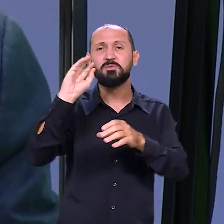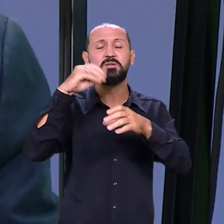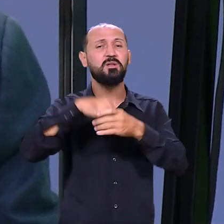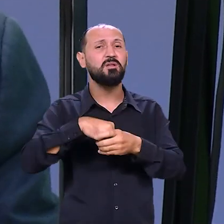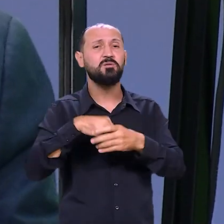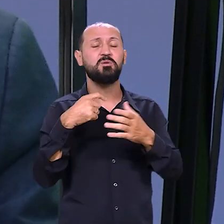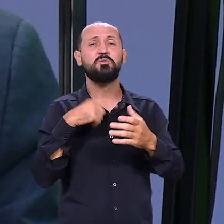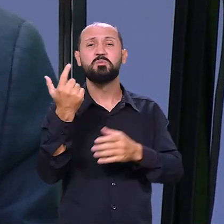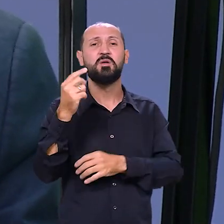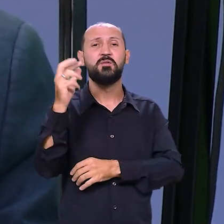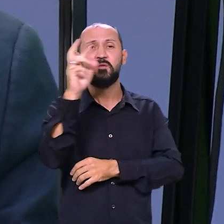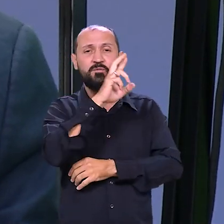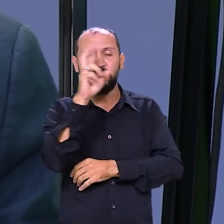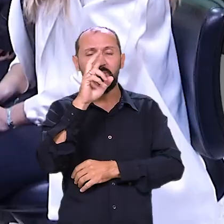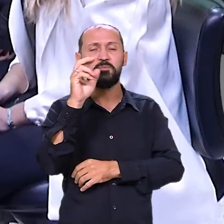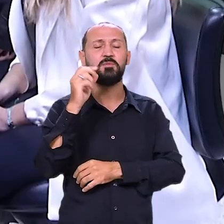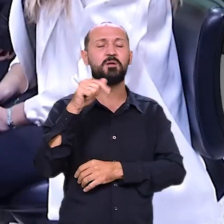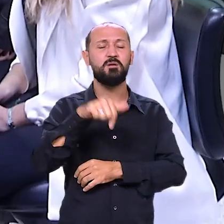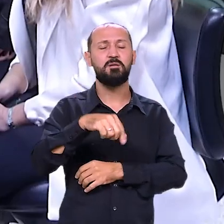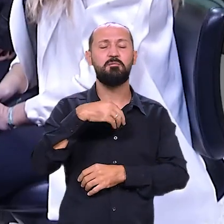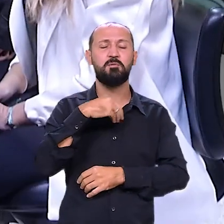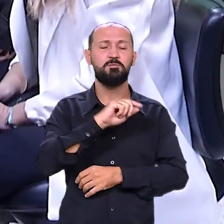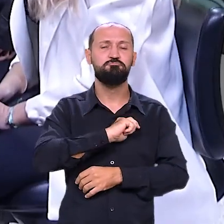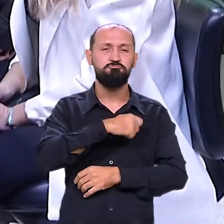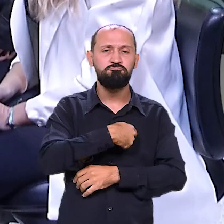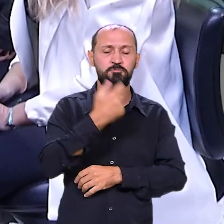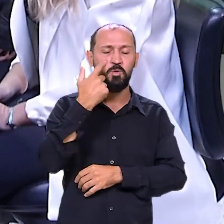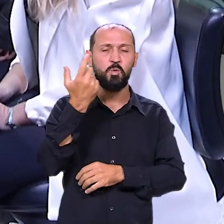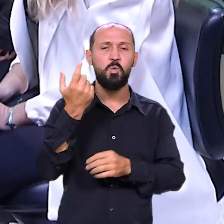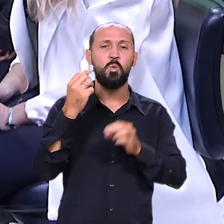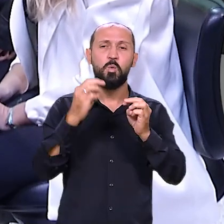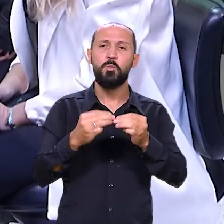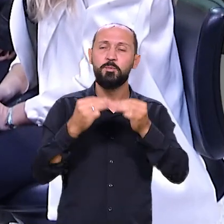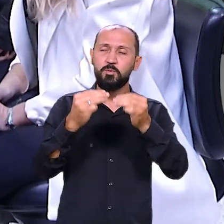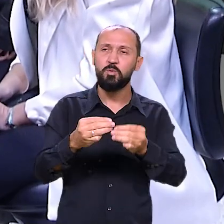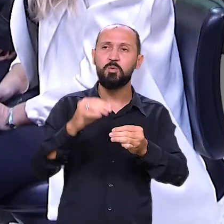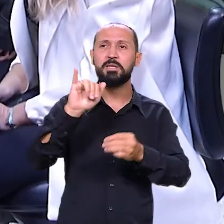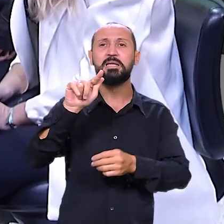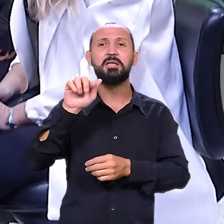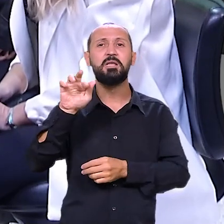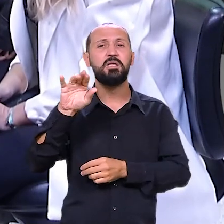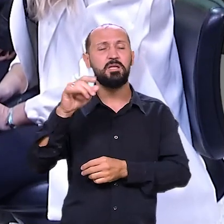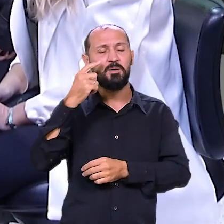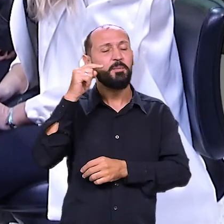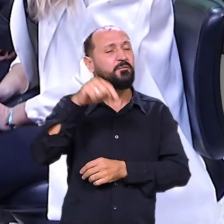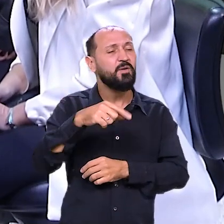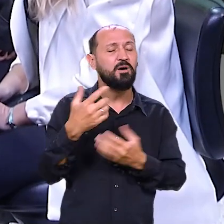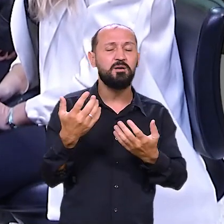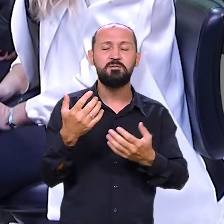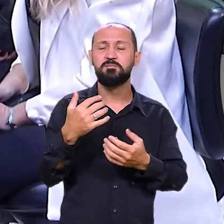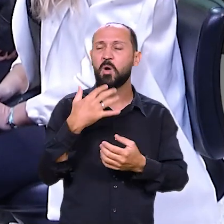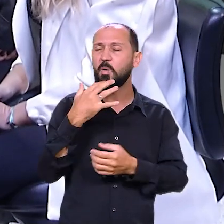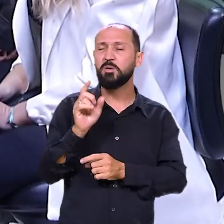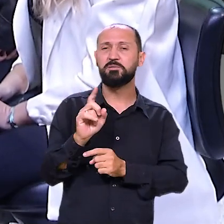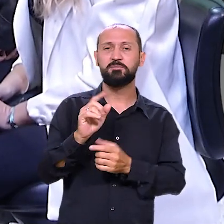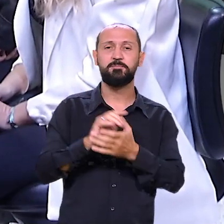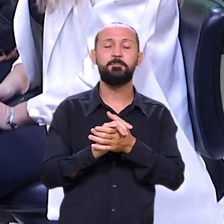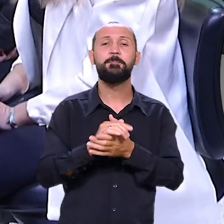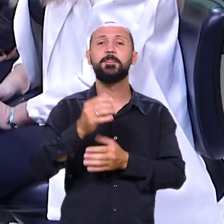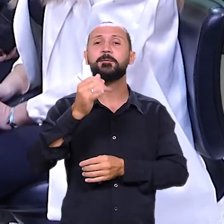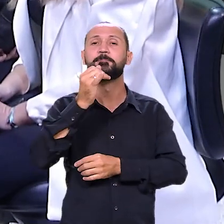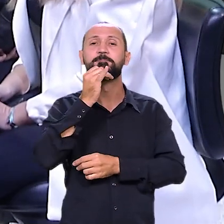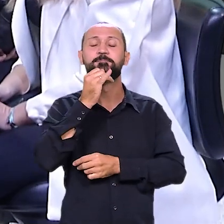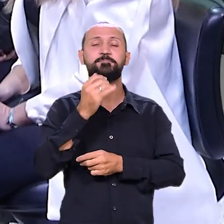tem dentro dele. Ele não passou por uma fiscalização dentro do território nacional, no Ministério da Agricultura ou a Iagro aqui no nosso estado. Você vai consumir sem conhecimento. Exato. Um